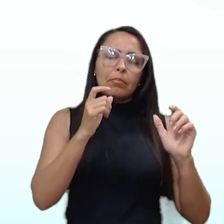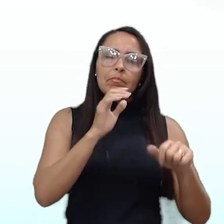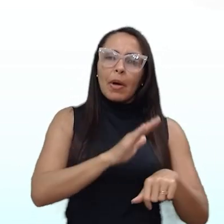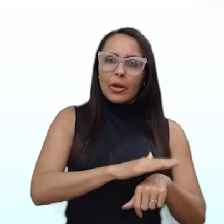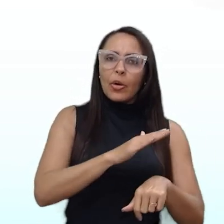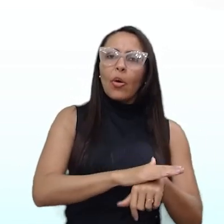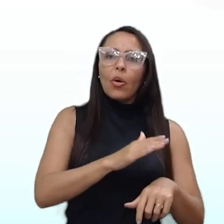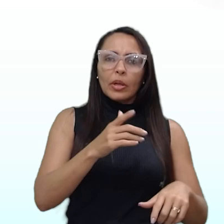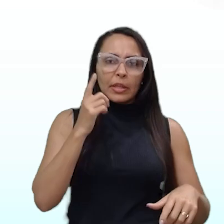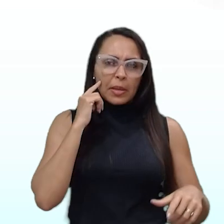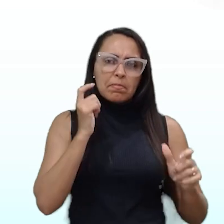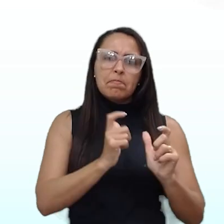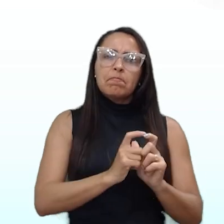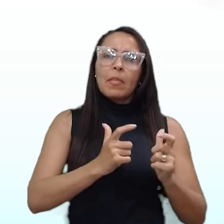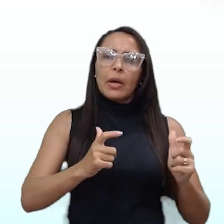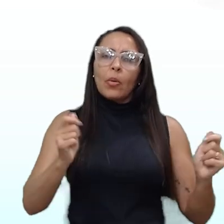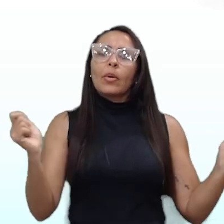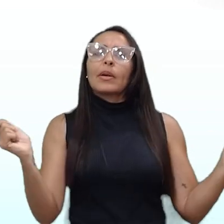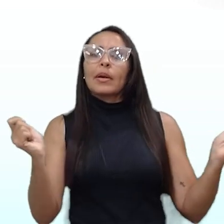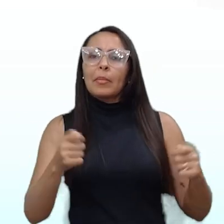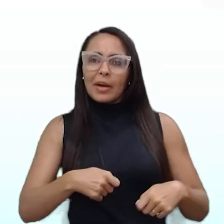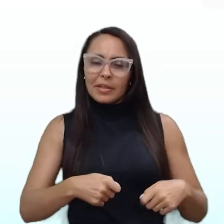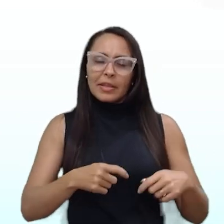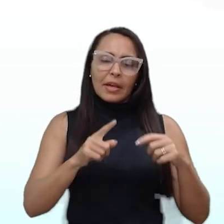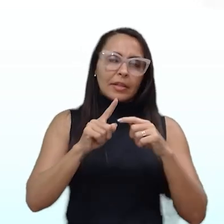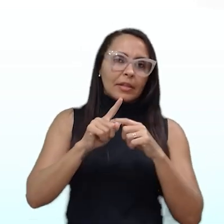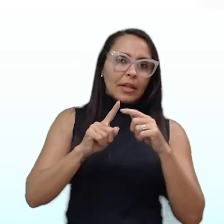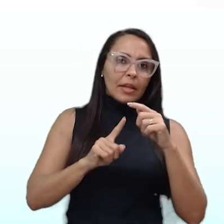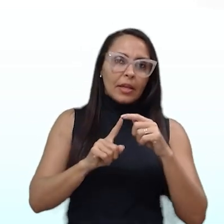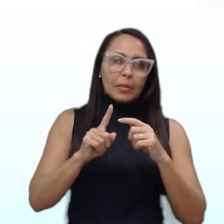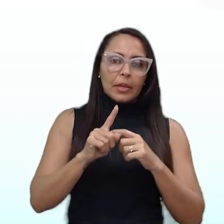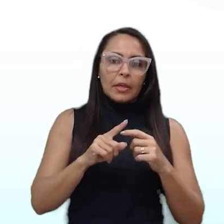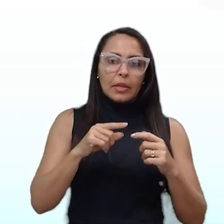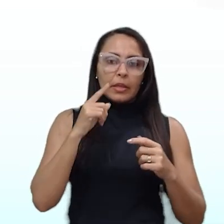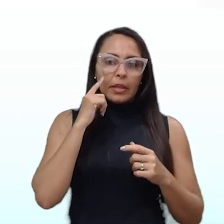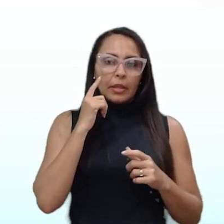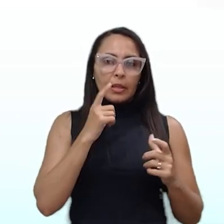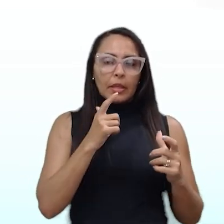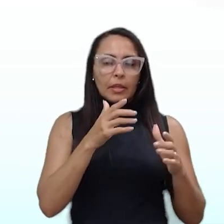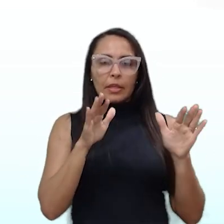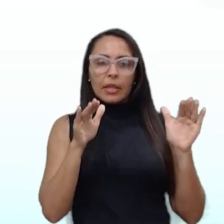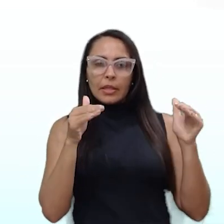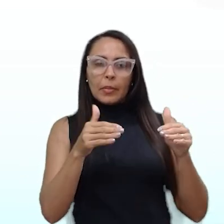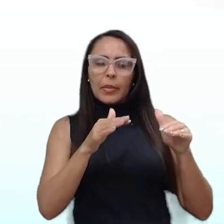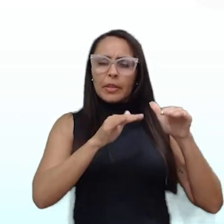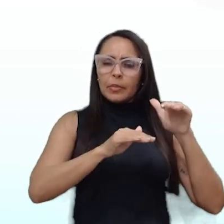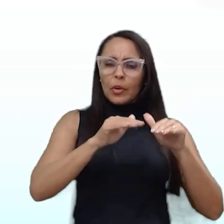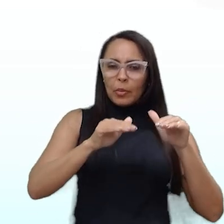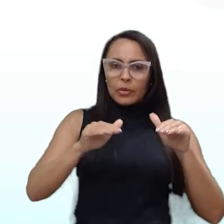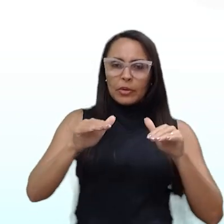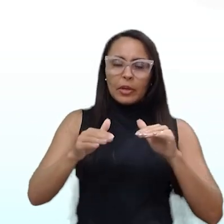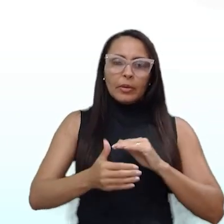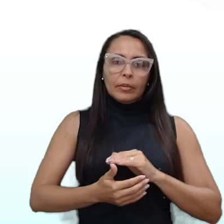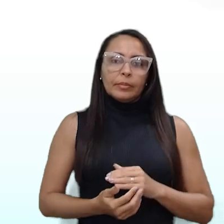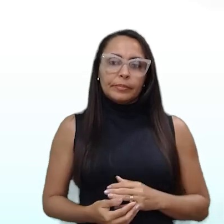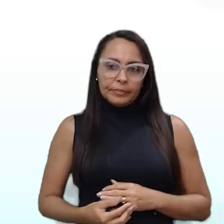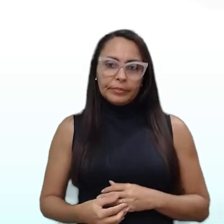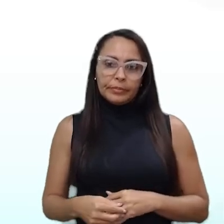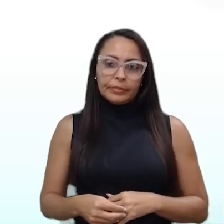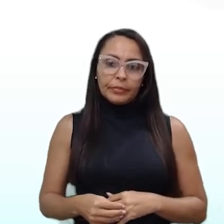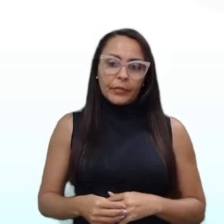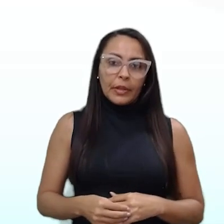massa terá maior capacidade térmica, uma vez que é uma grandeza diretamente proporcional à massa. E aí eu